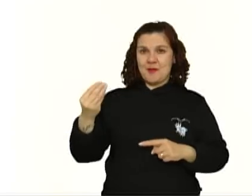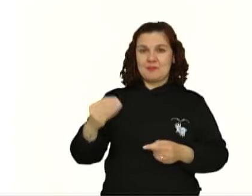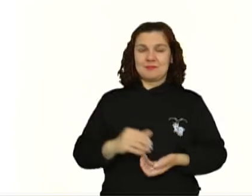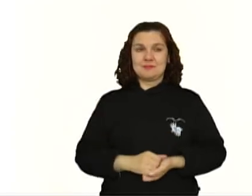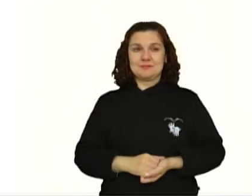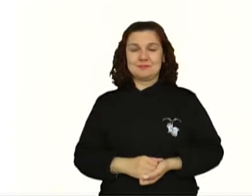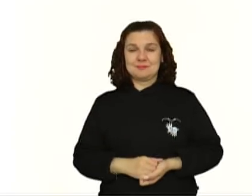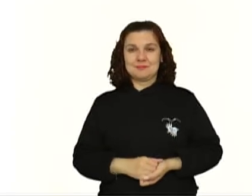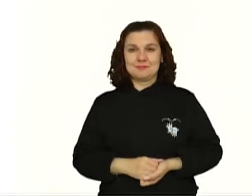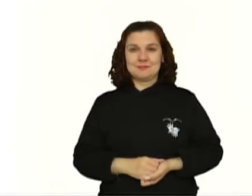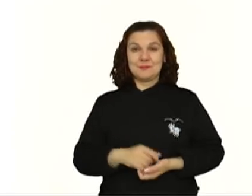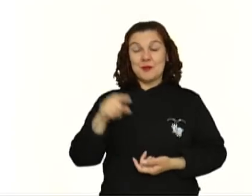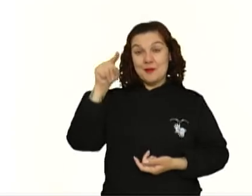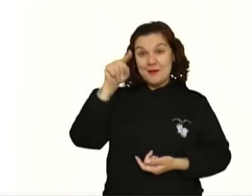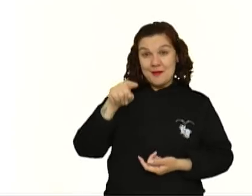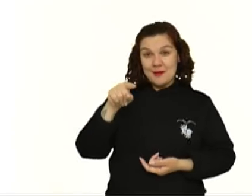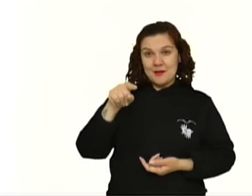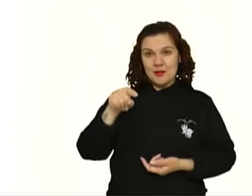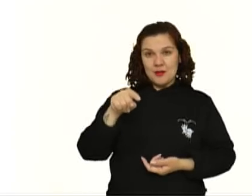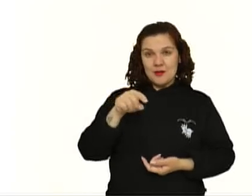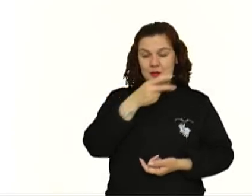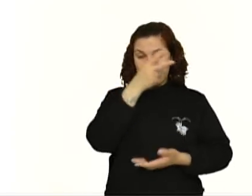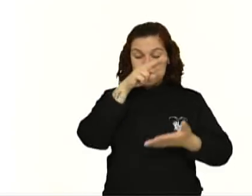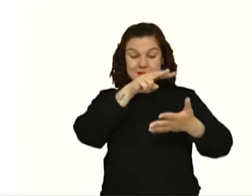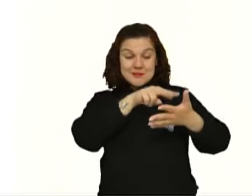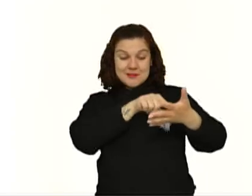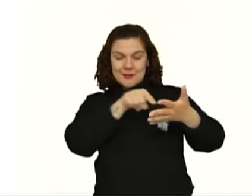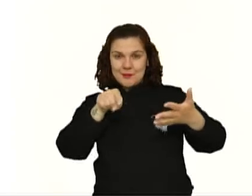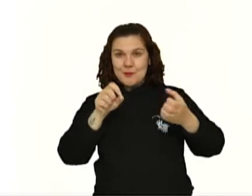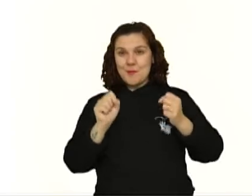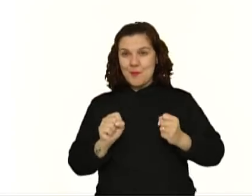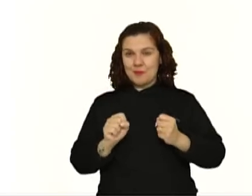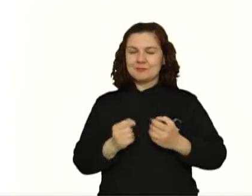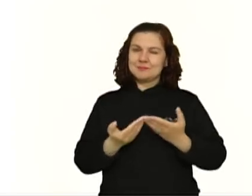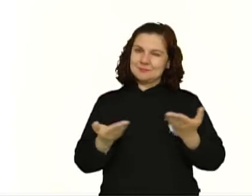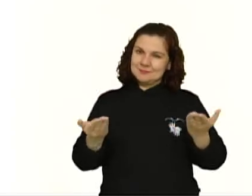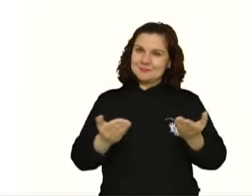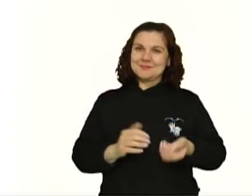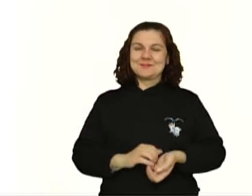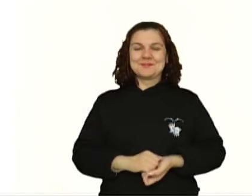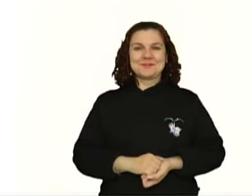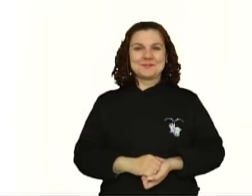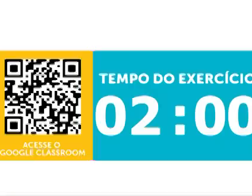do plural? Os leitores podem. Com vocês lá.